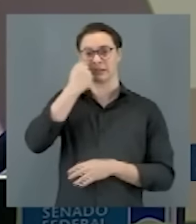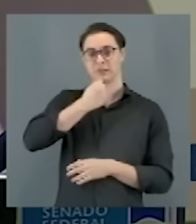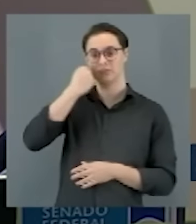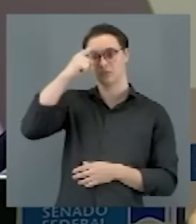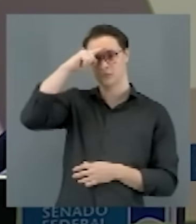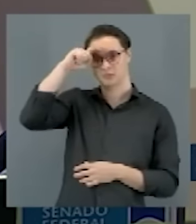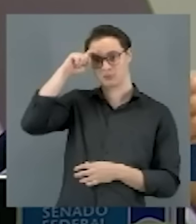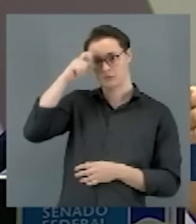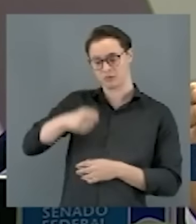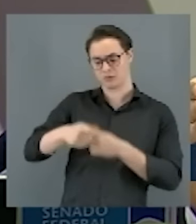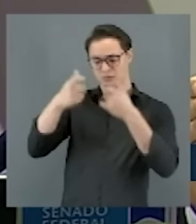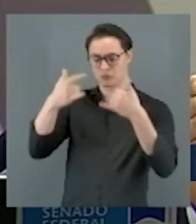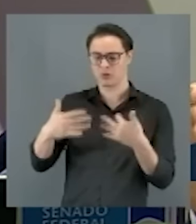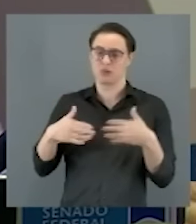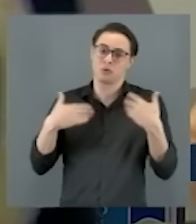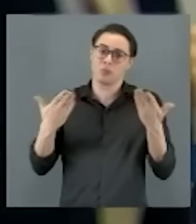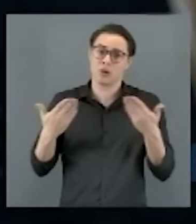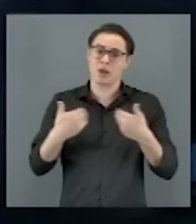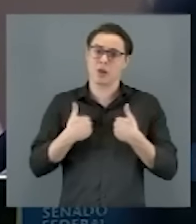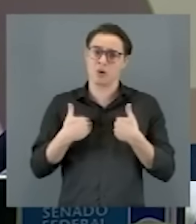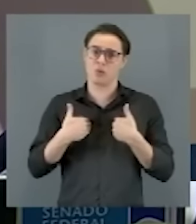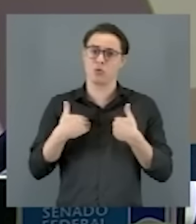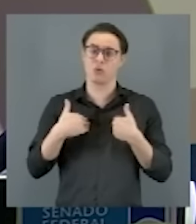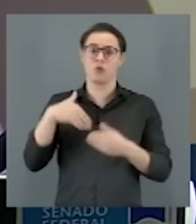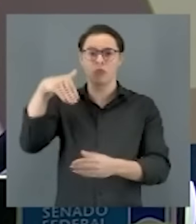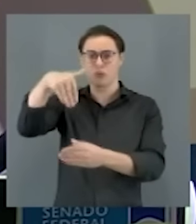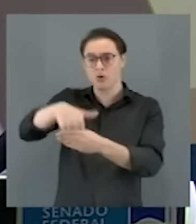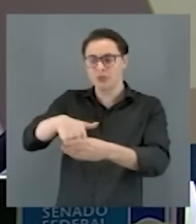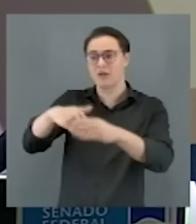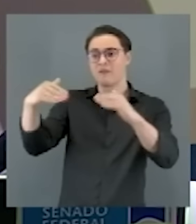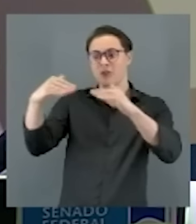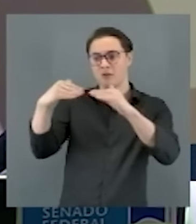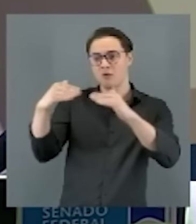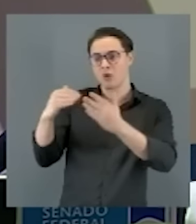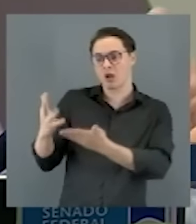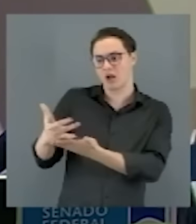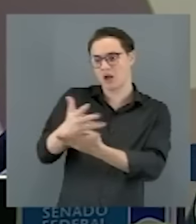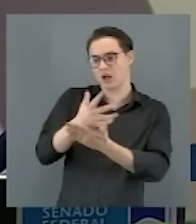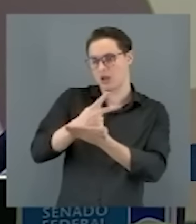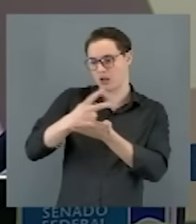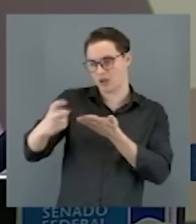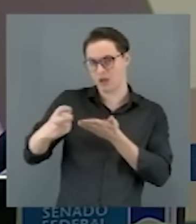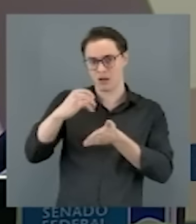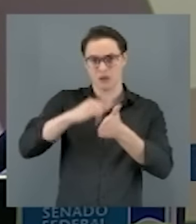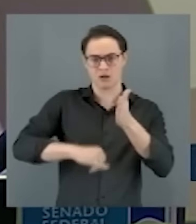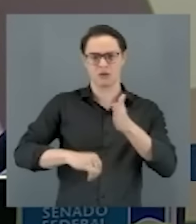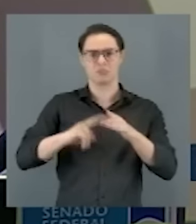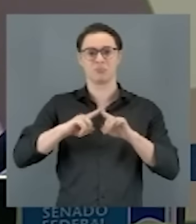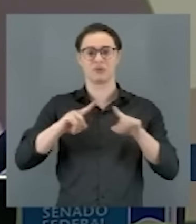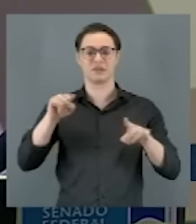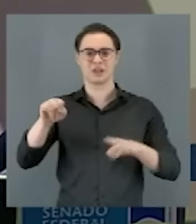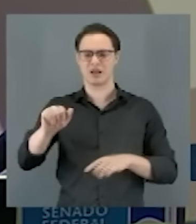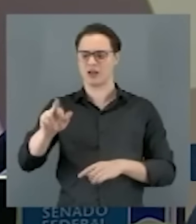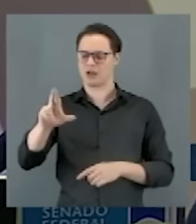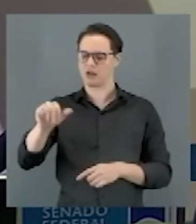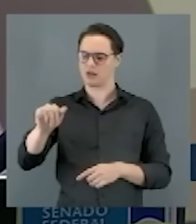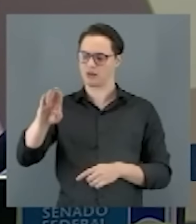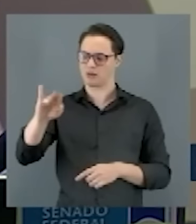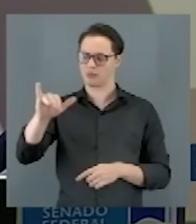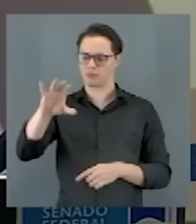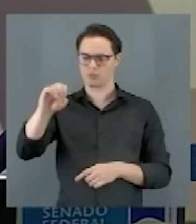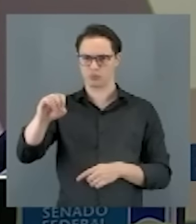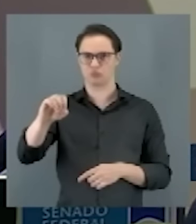olha, eu por boa fé votei a favor do arcabouço. Mas o arcabouço foi uma peça de ficção que o governo